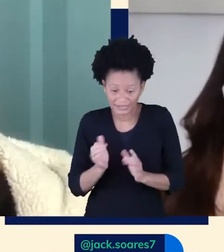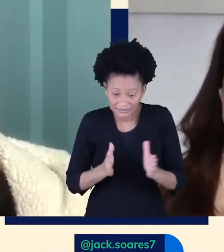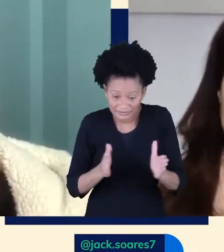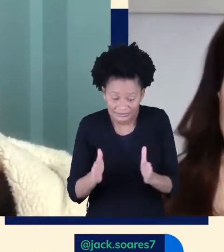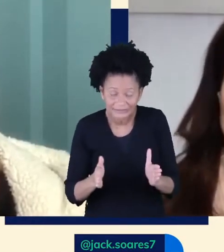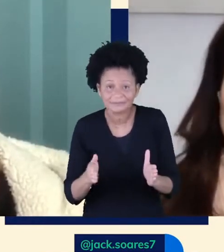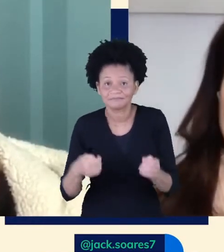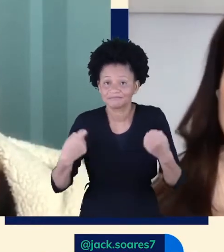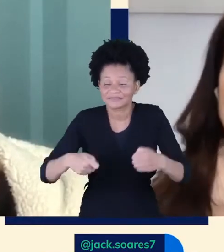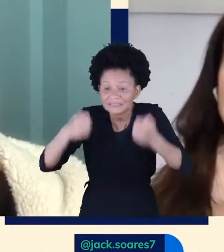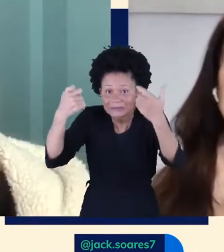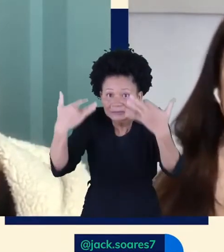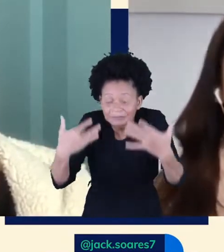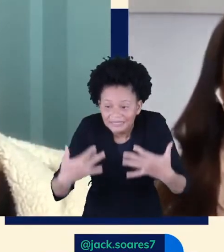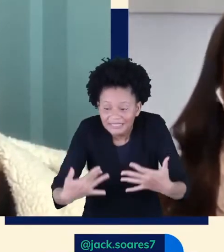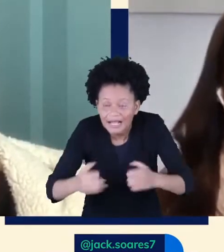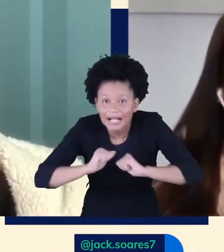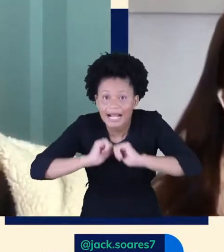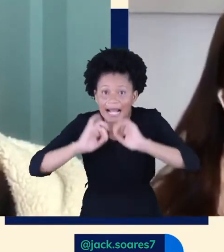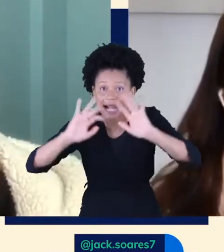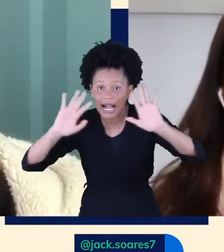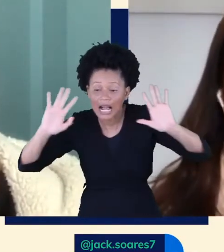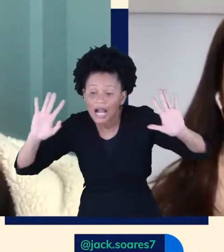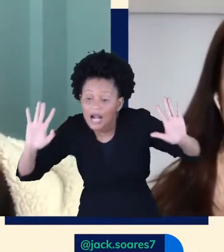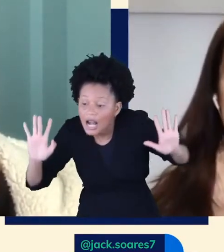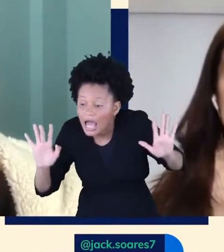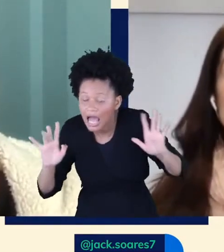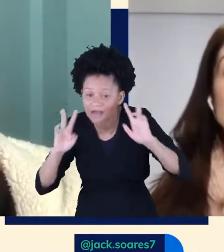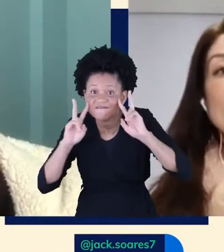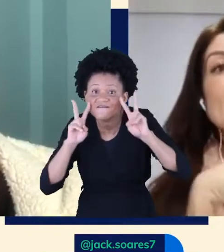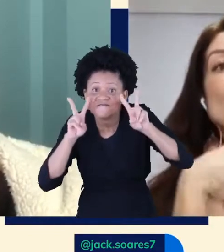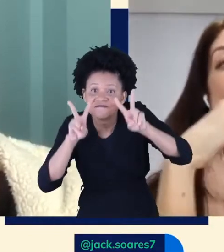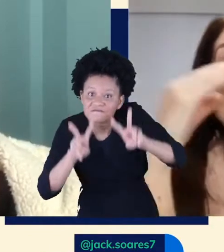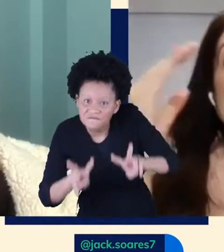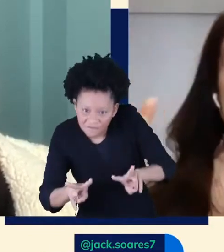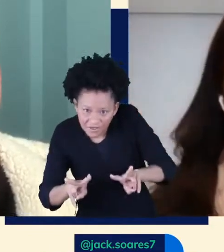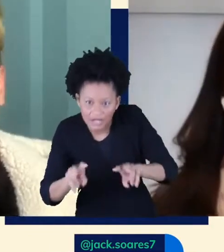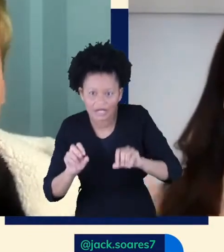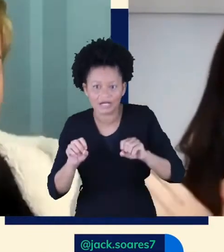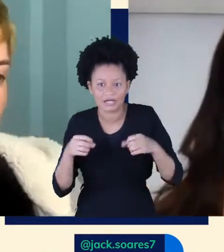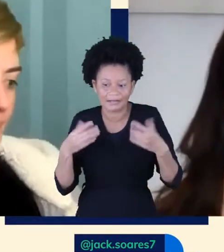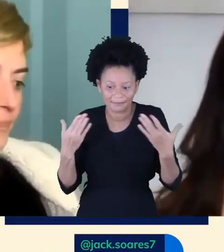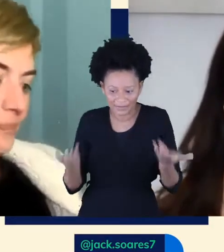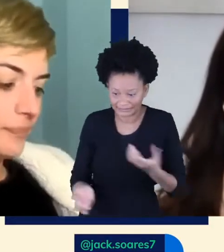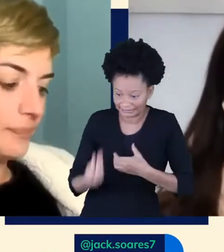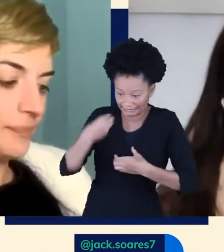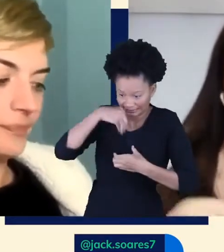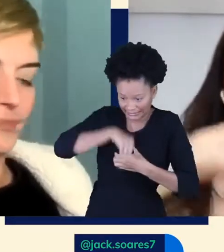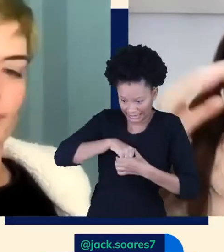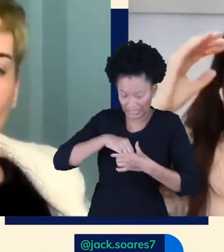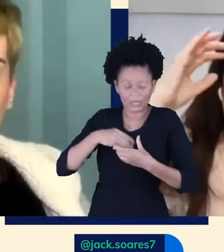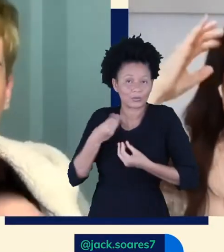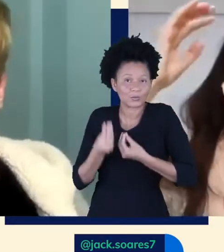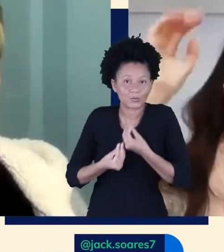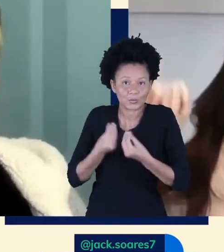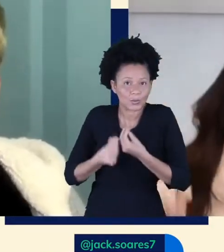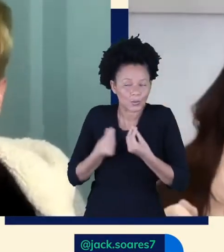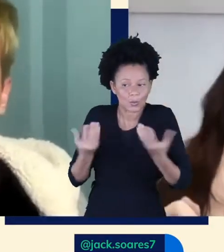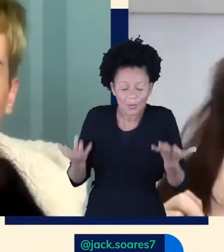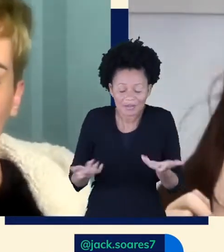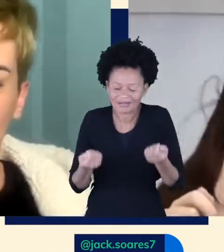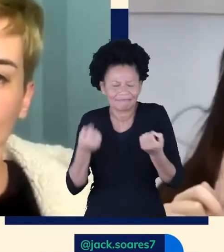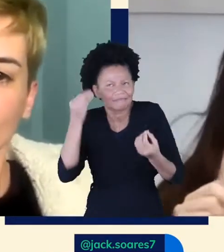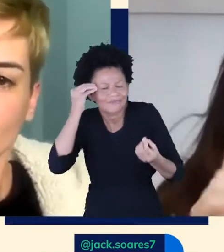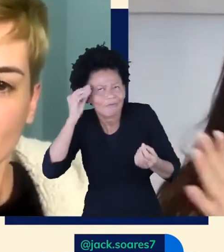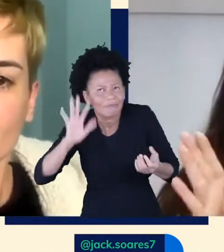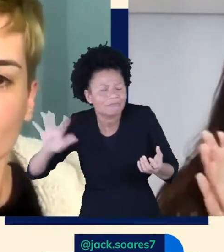precisa do concreto. Ela precisa ver. Não adianta você falar que dentro do corpo tem um estômago. Ela não vai imaginar, ela